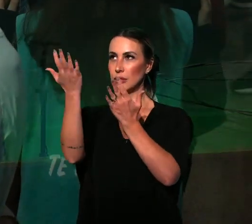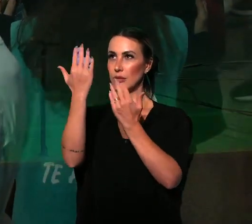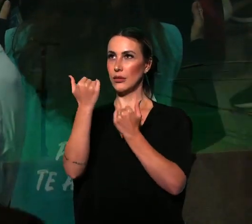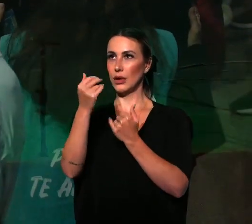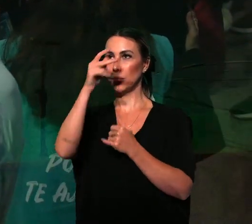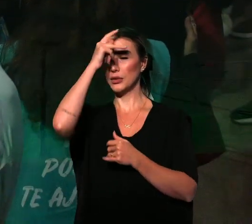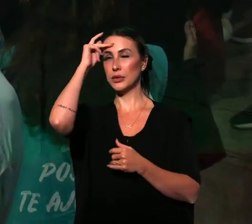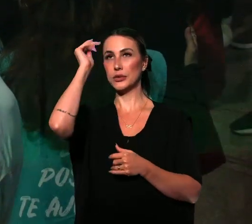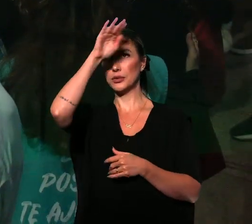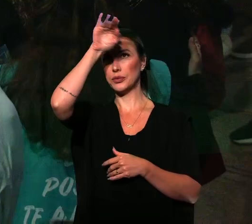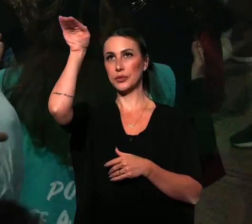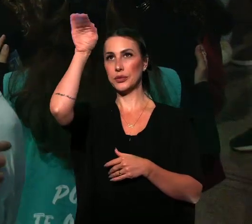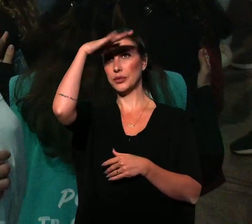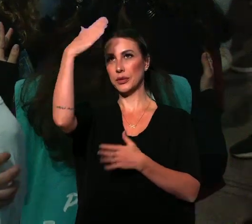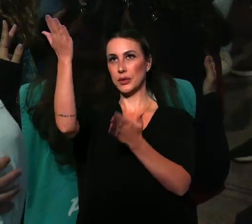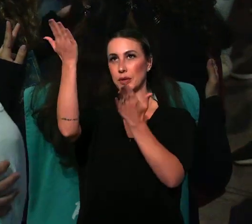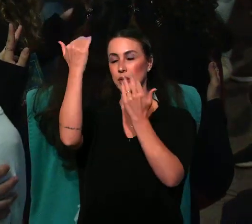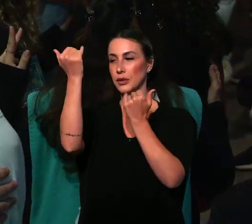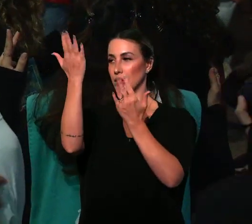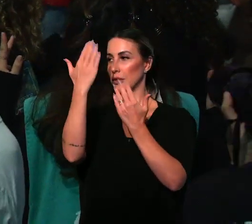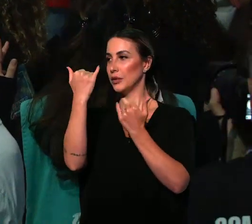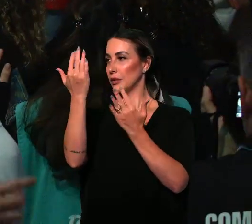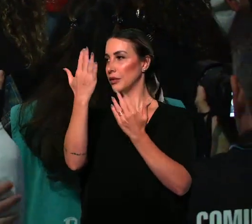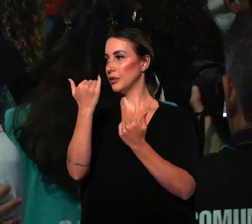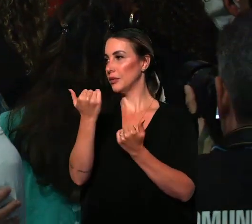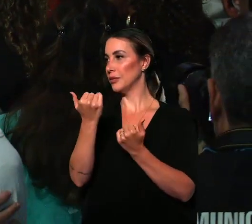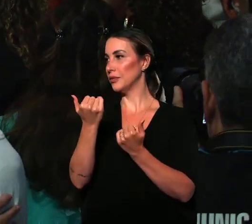vir. Tem mais gente chegando aí já.